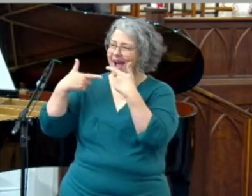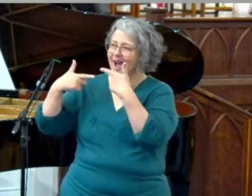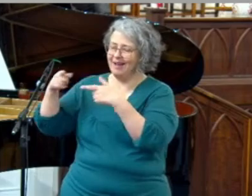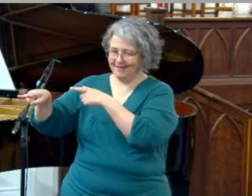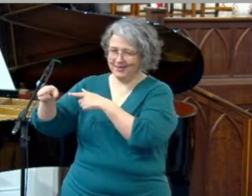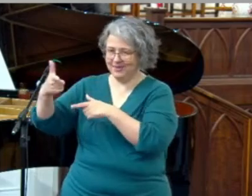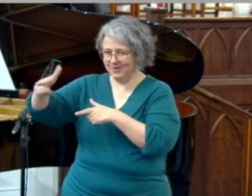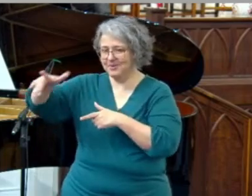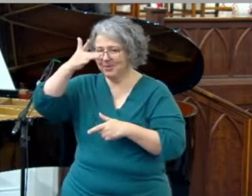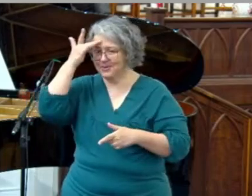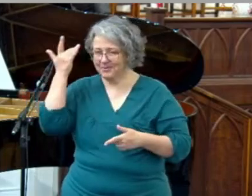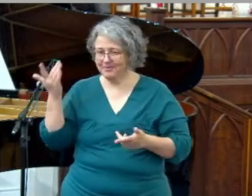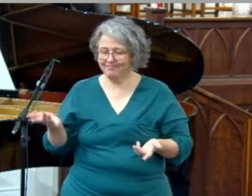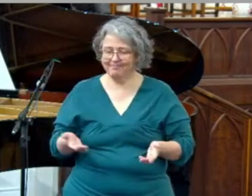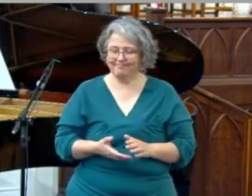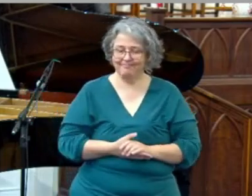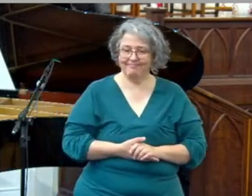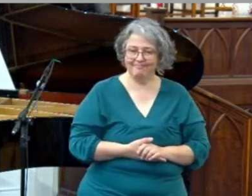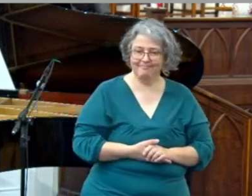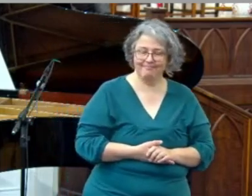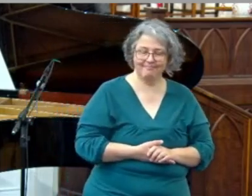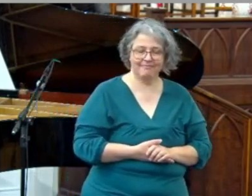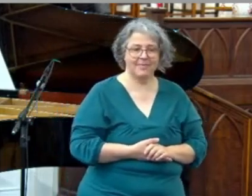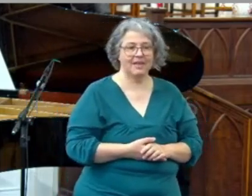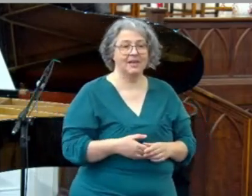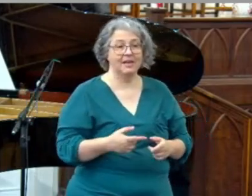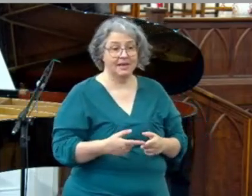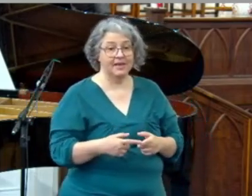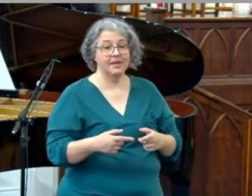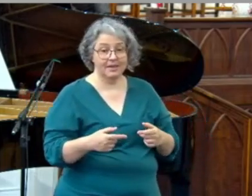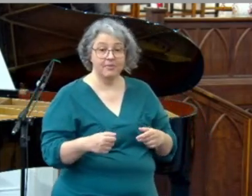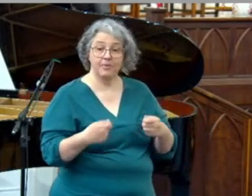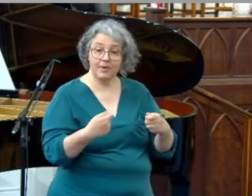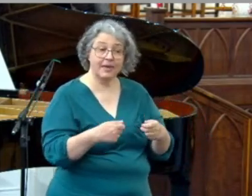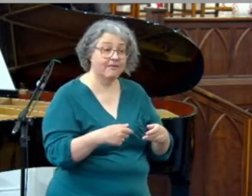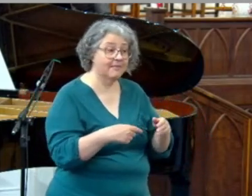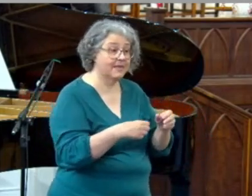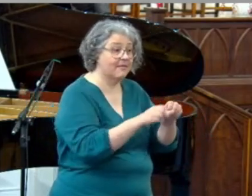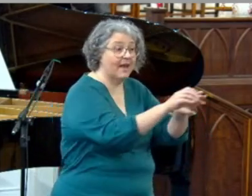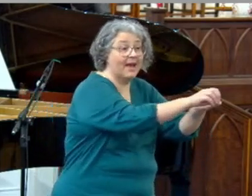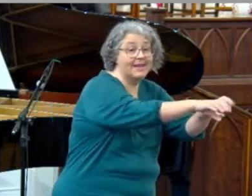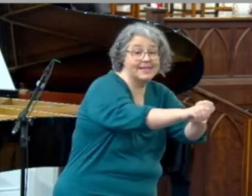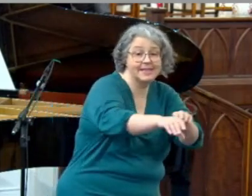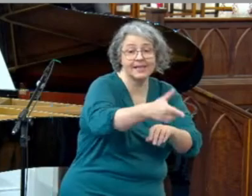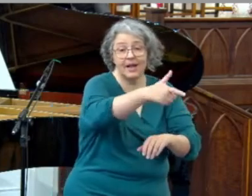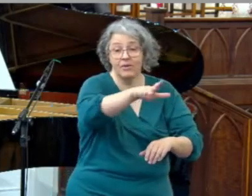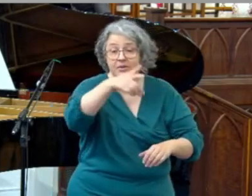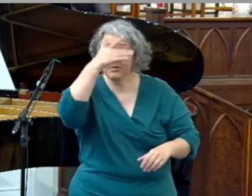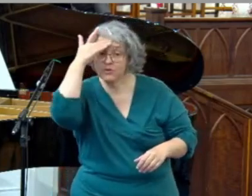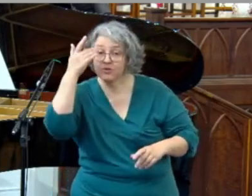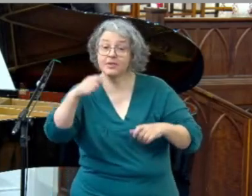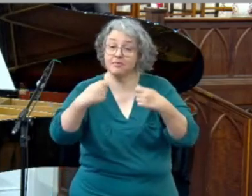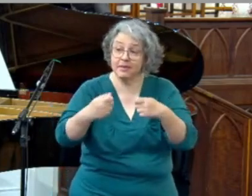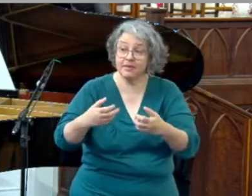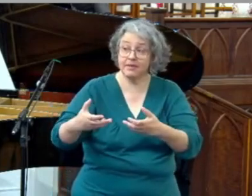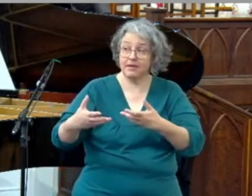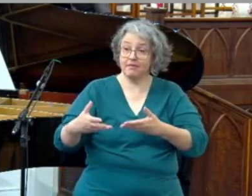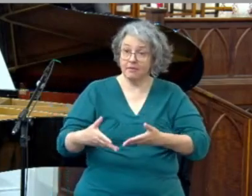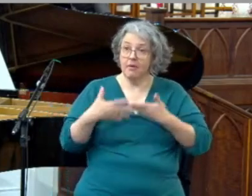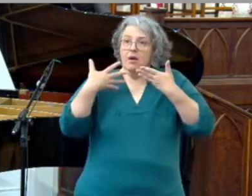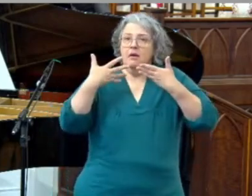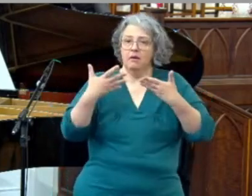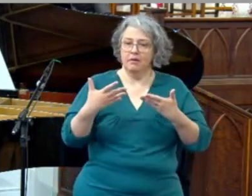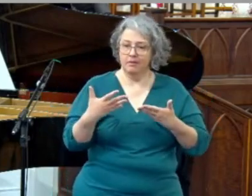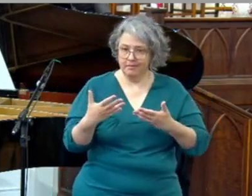algumas pessoas que precisavam ouvir dessas palavras duras. Vamos